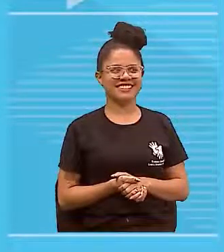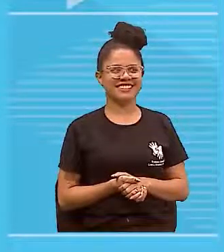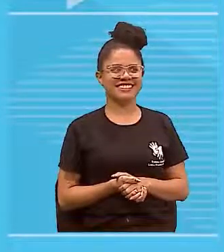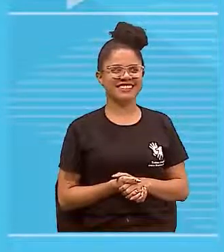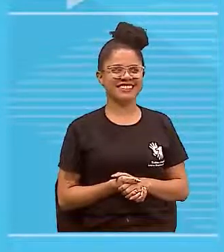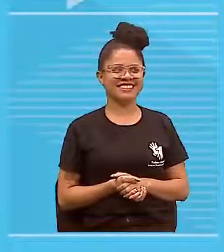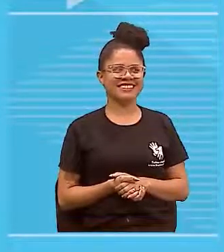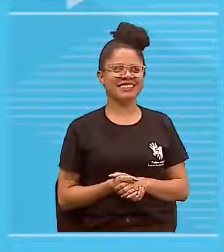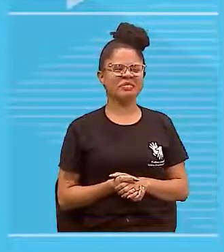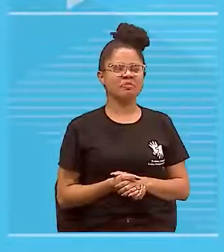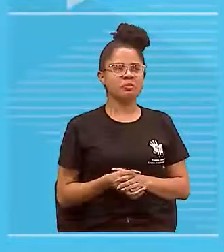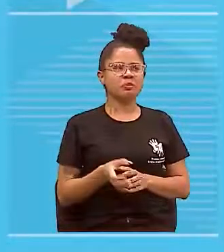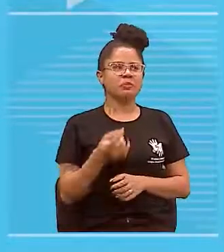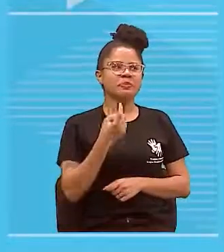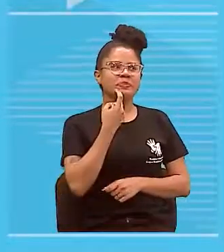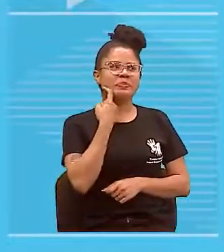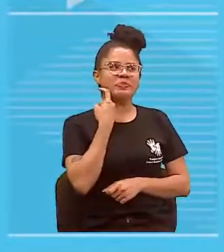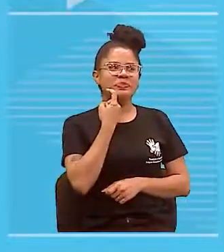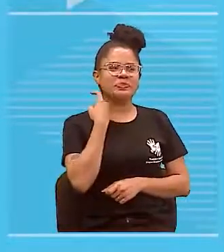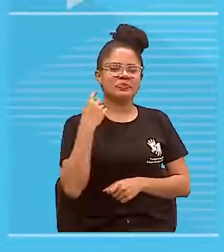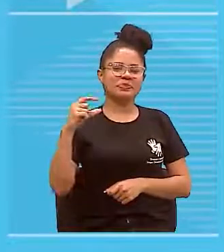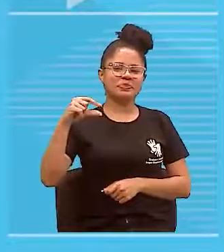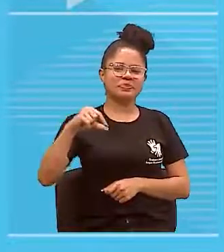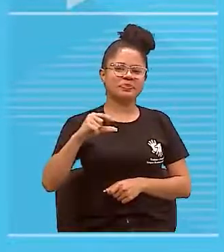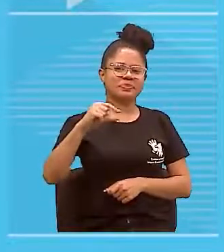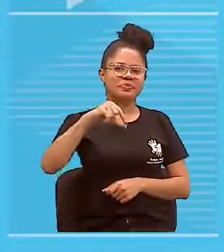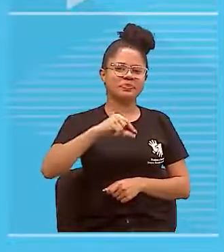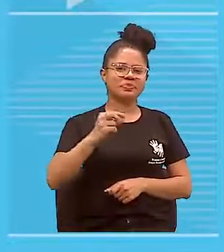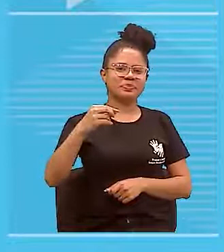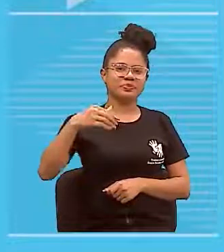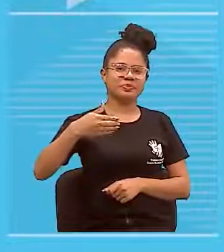Tem um peixinho aqui, tá parecendo um aquário, a cor mais linda.